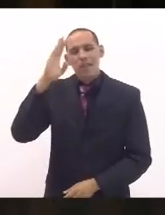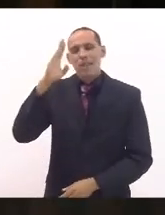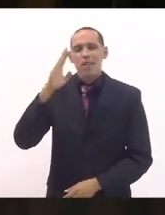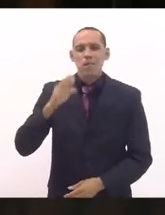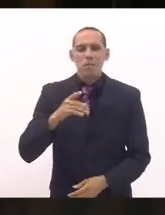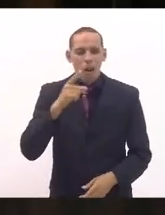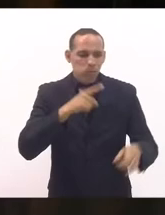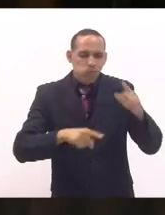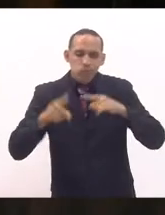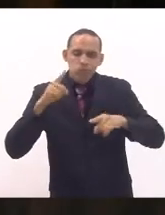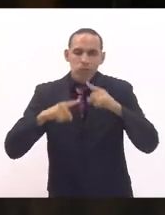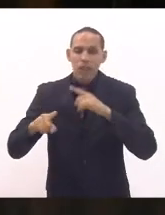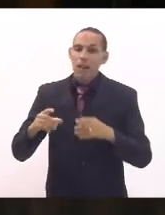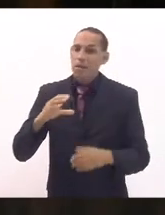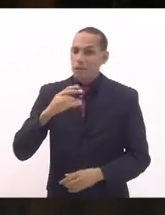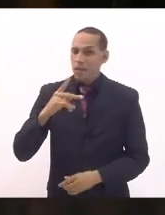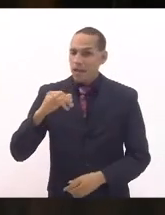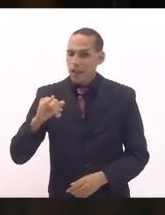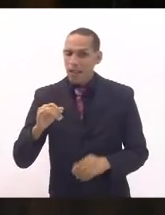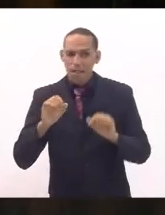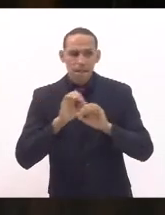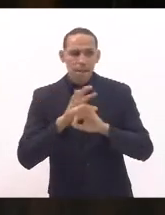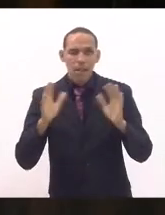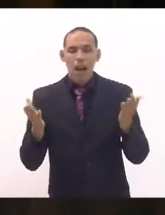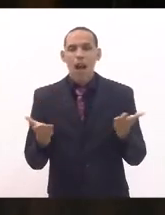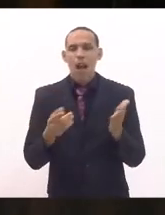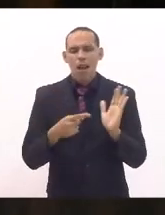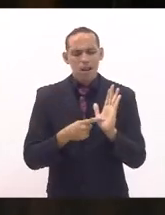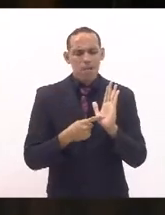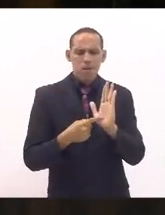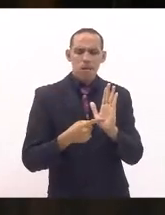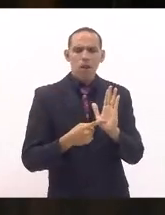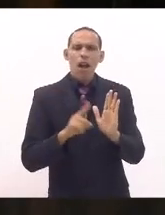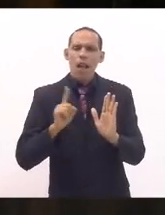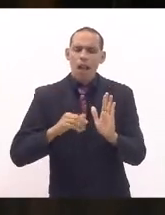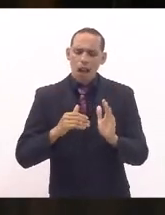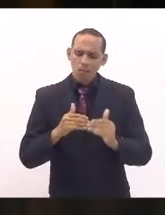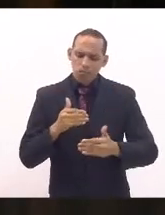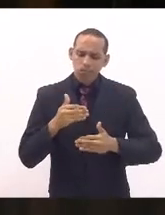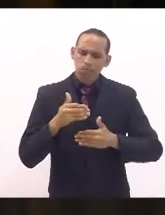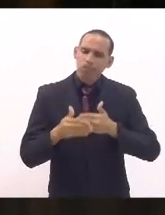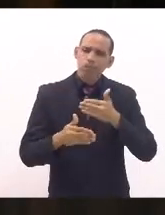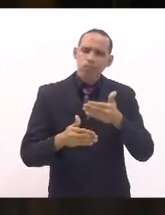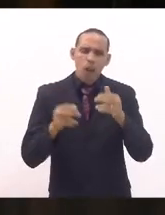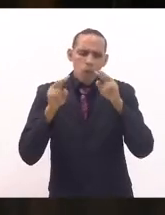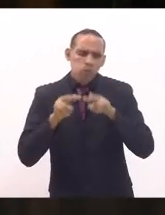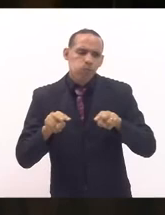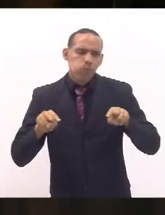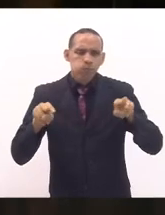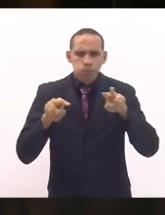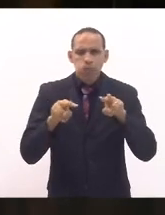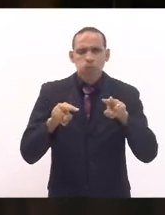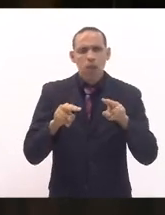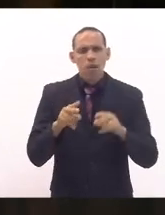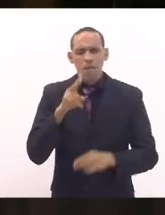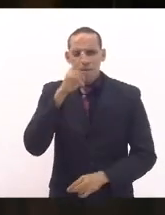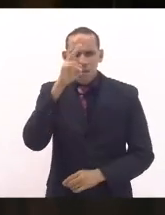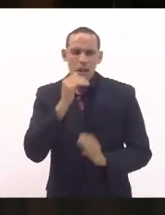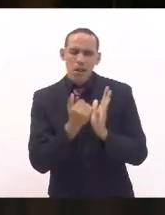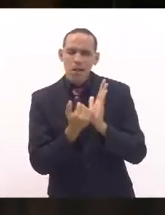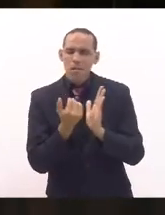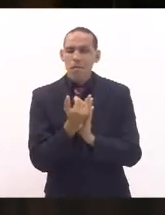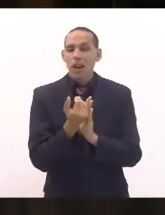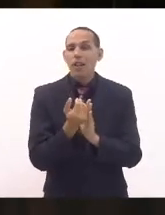com essa CPI, trouxe um primeiro passo, um avanço e um olhar mais acentuado até na